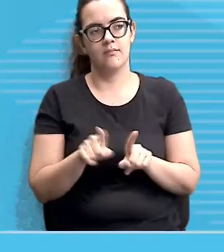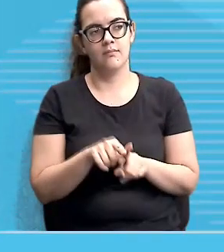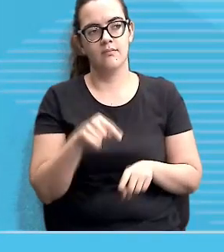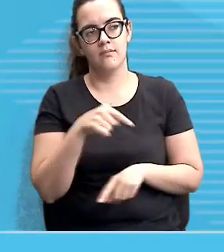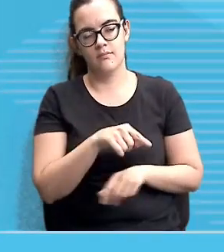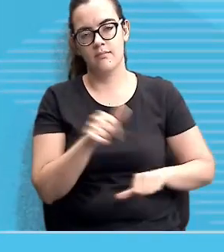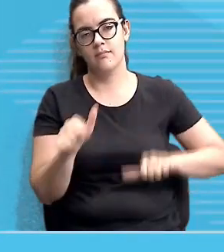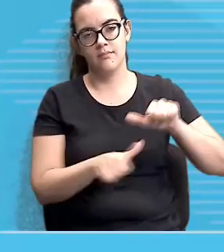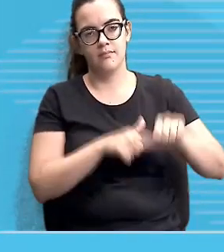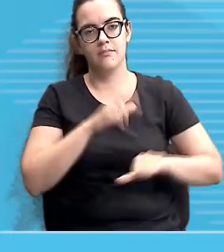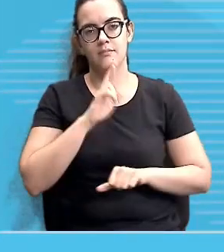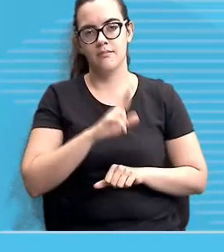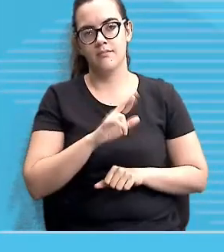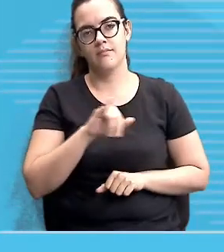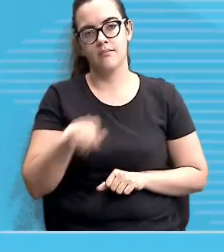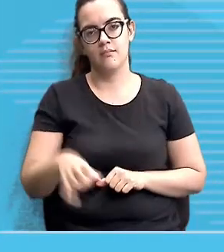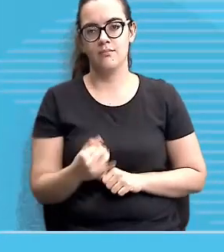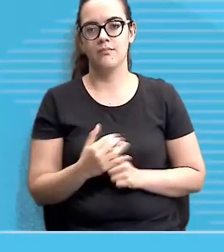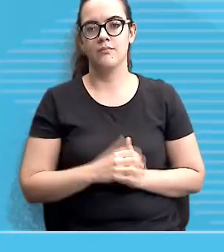Oi beleza